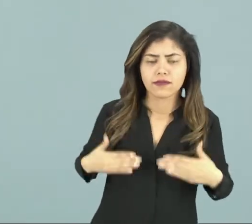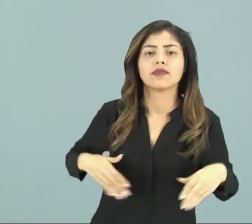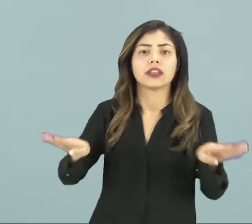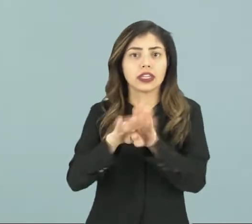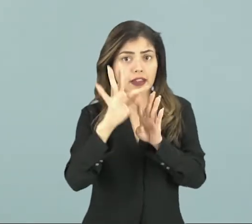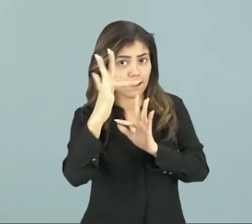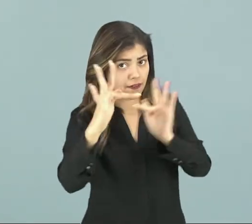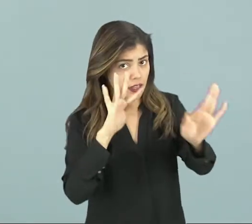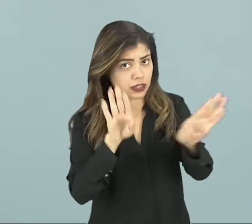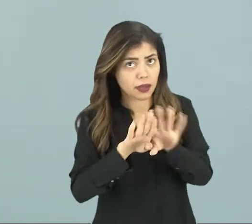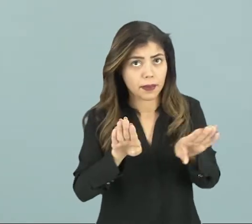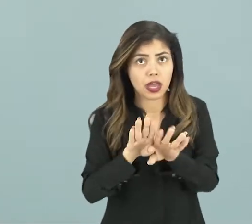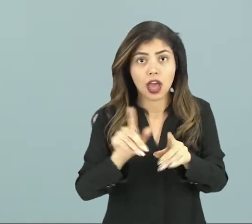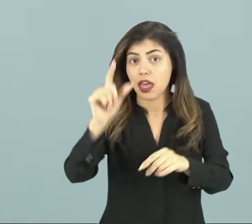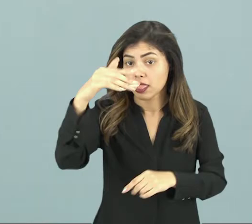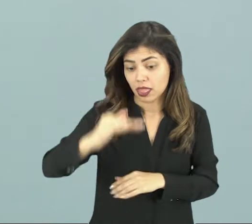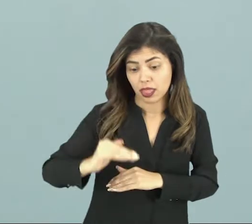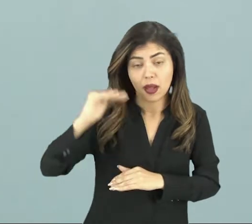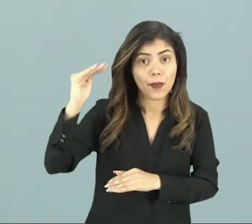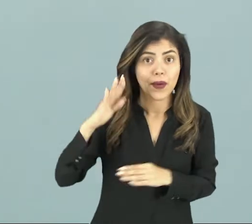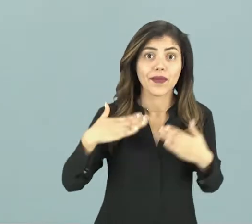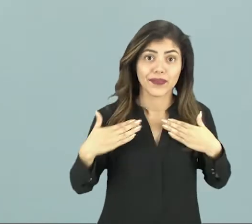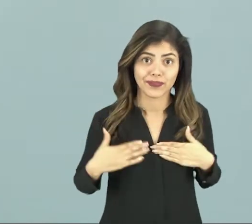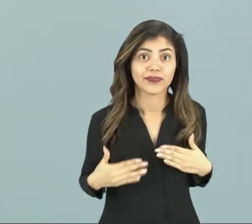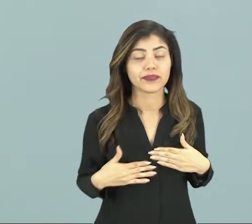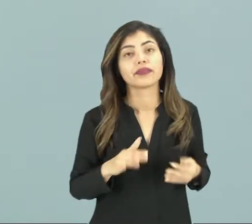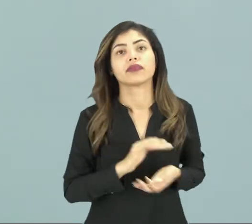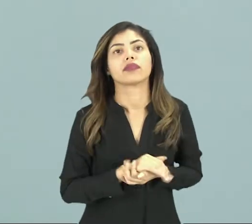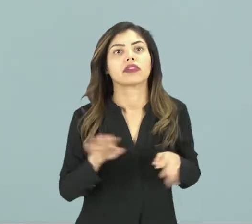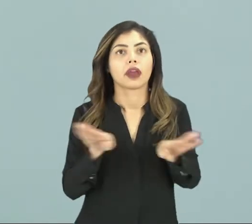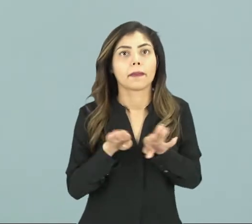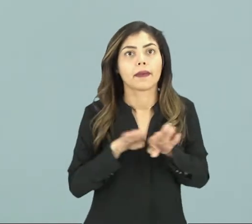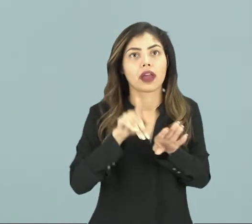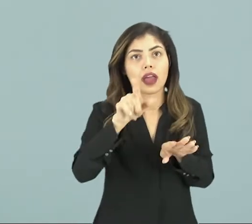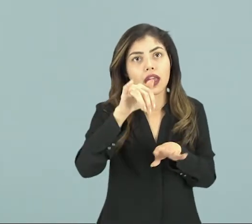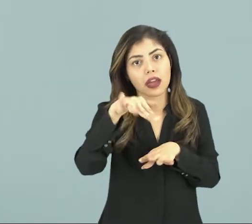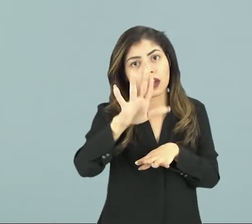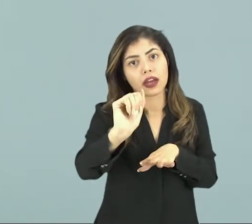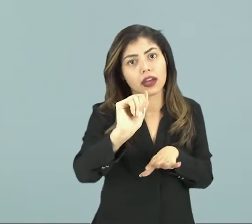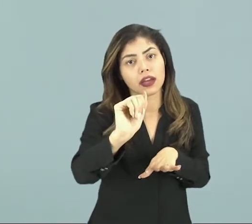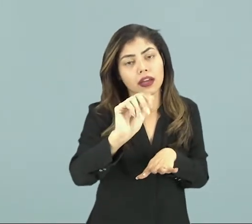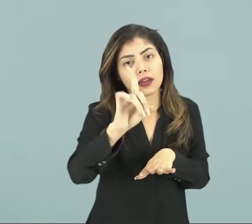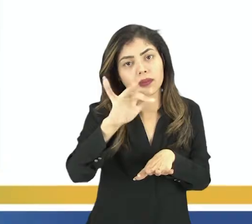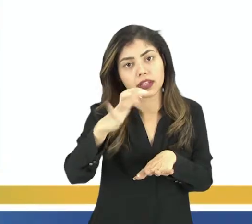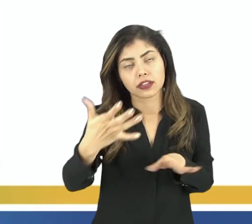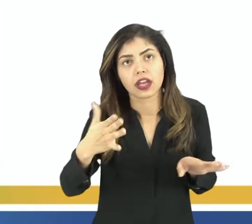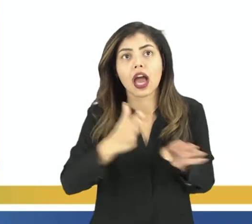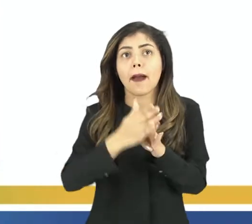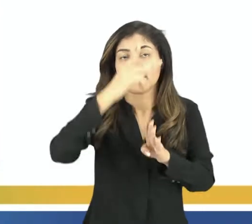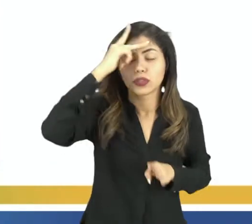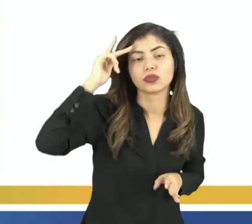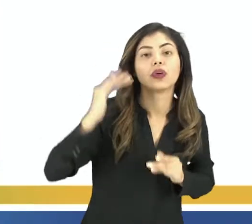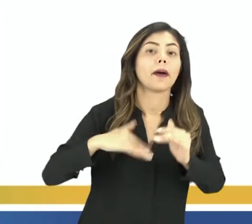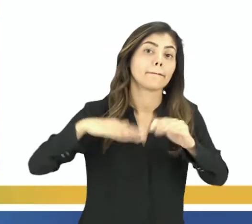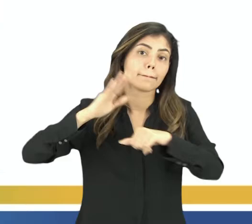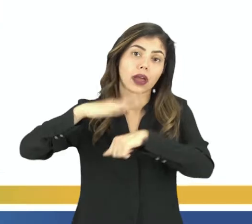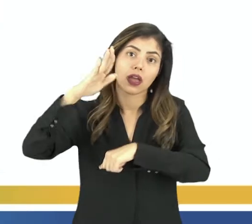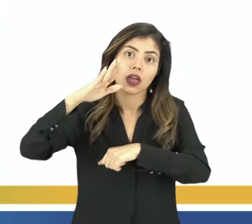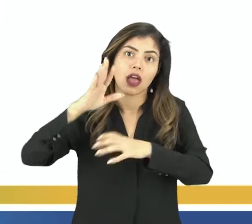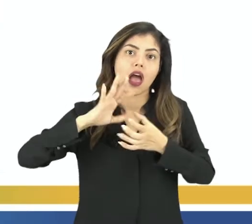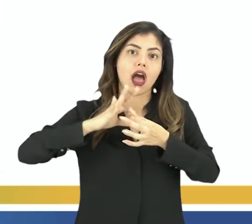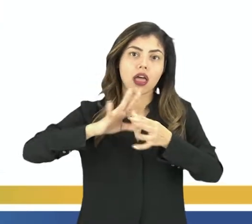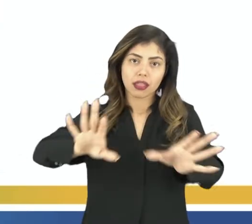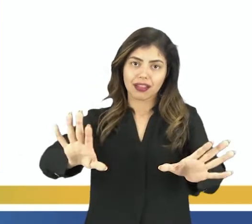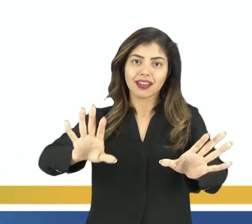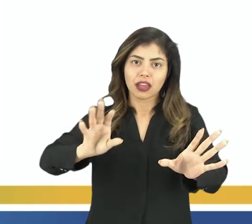físicas, aí no caso é a diferença de tamanho. E aí a equidade requer que alguém aquele rapaz maior abra mão da